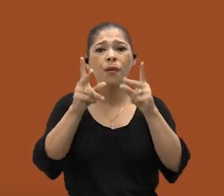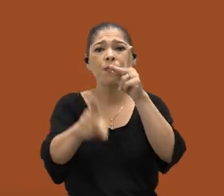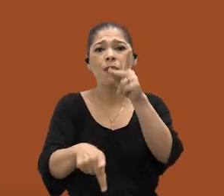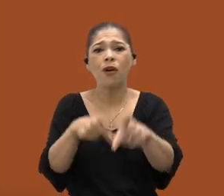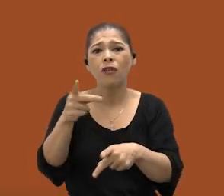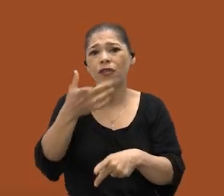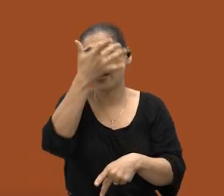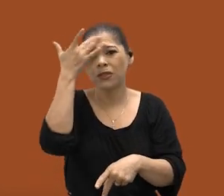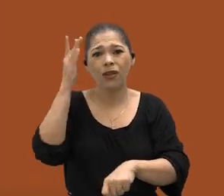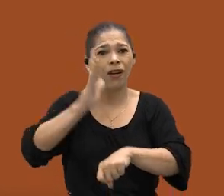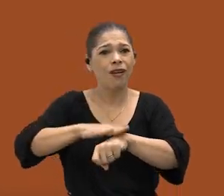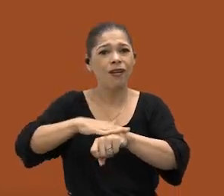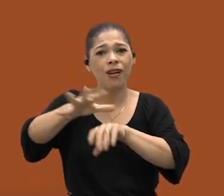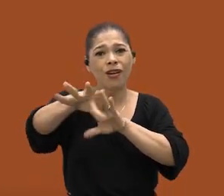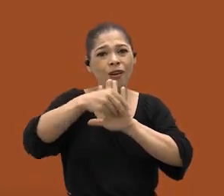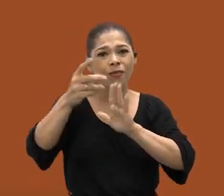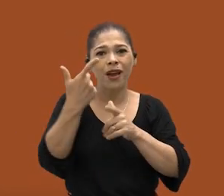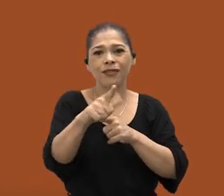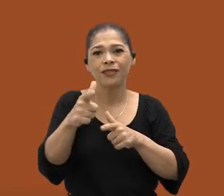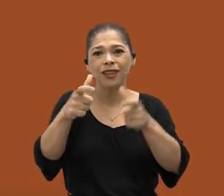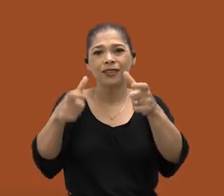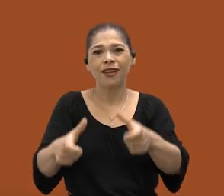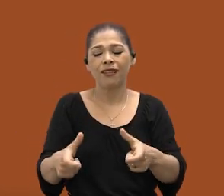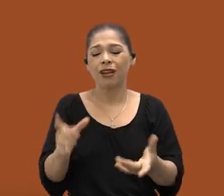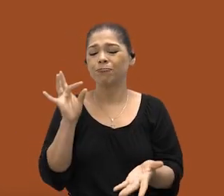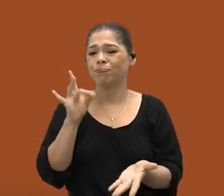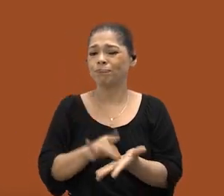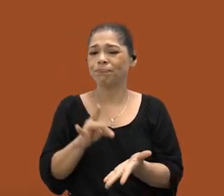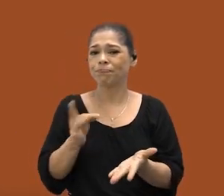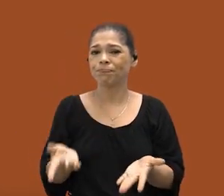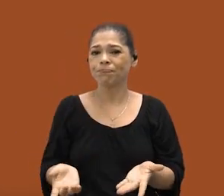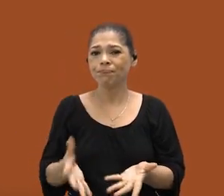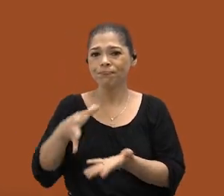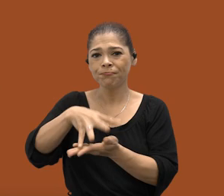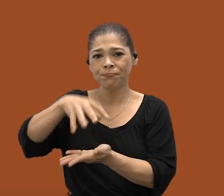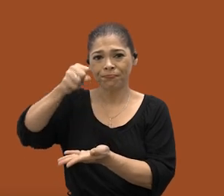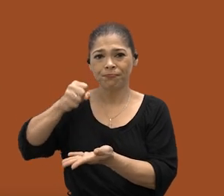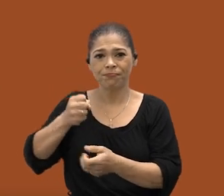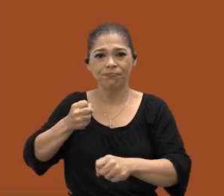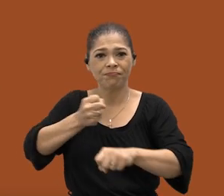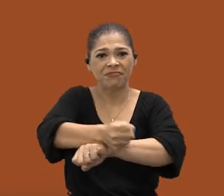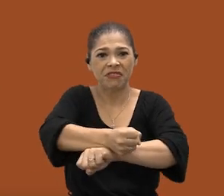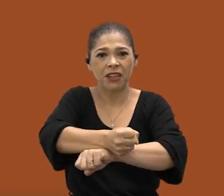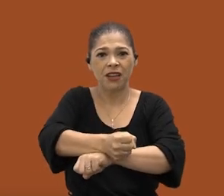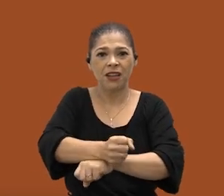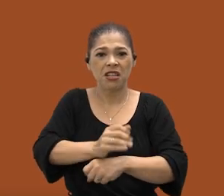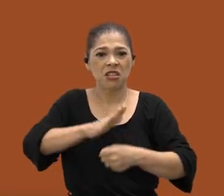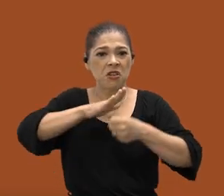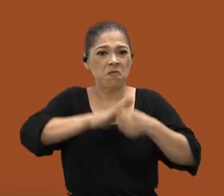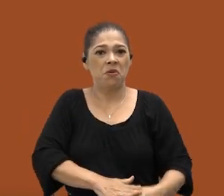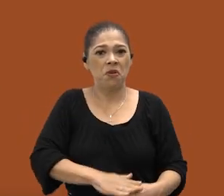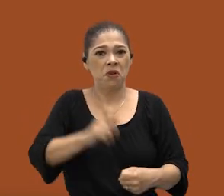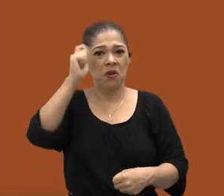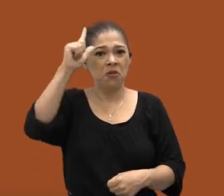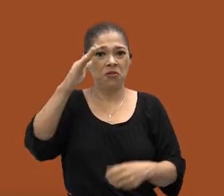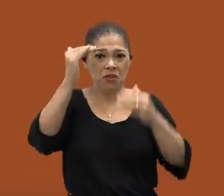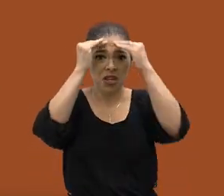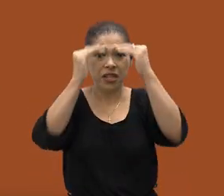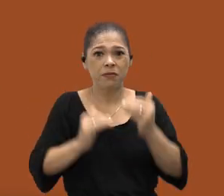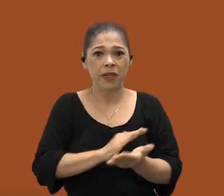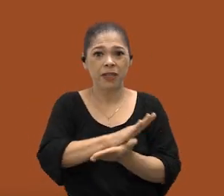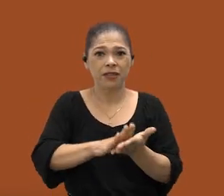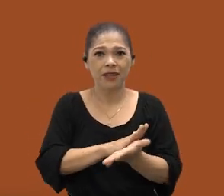não pratica isso a gente tá no lugar sinceramente de um colonizador tentando impor a nossa cultura ao outro sem respeitar